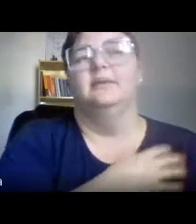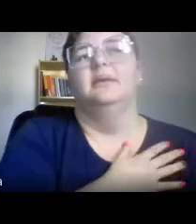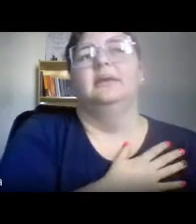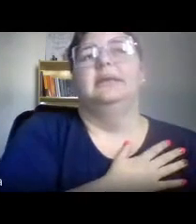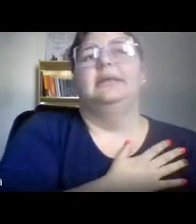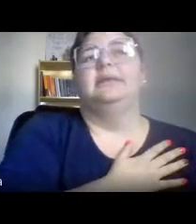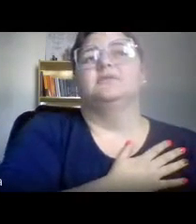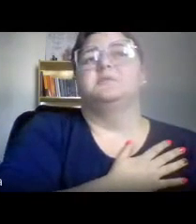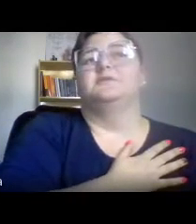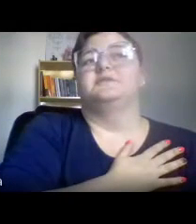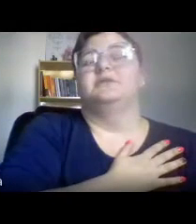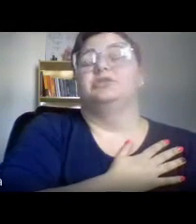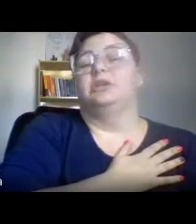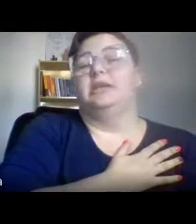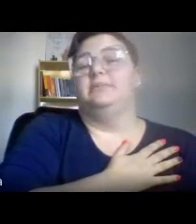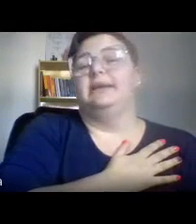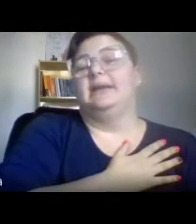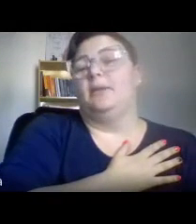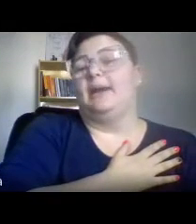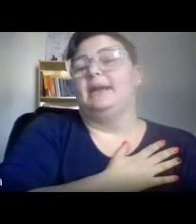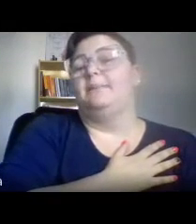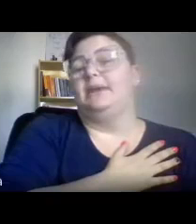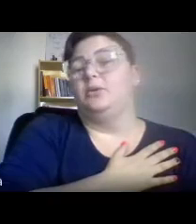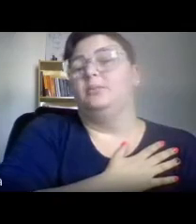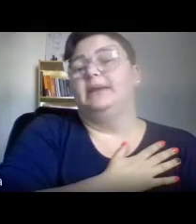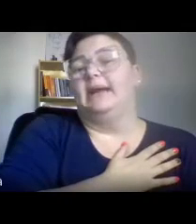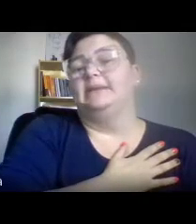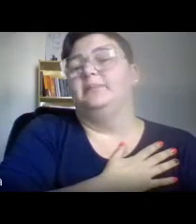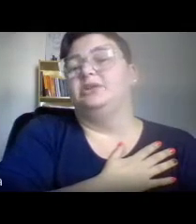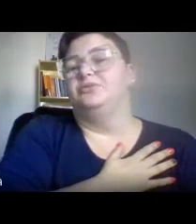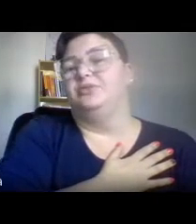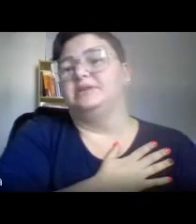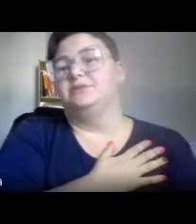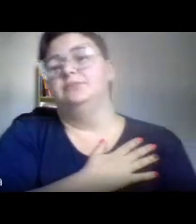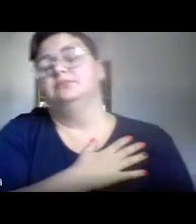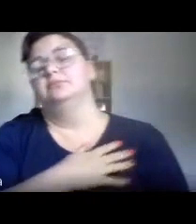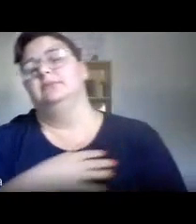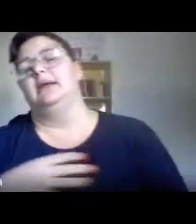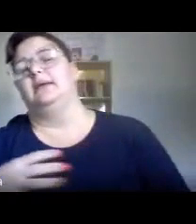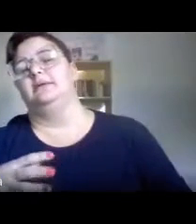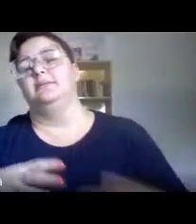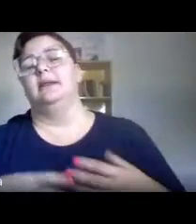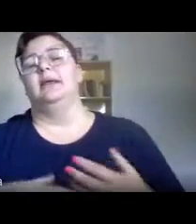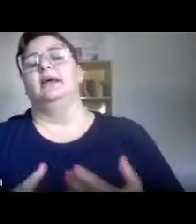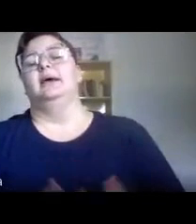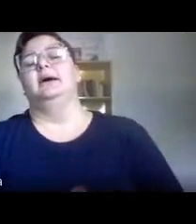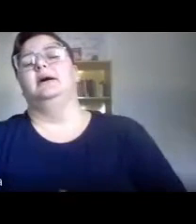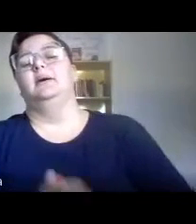né? E que os professores de química, que é uma área bem complicada, bem difícil, né?